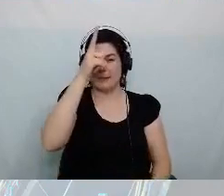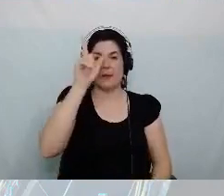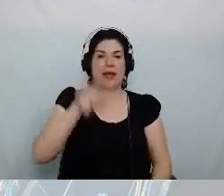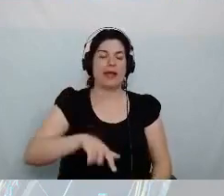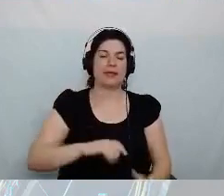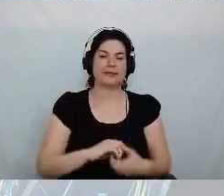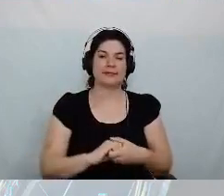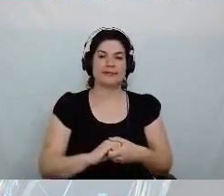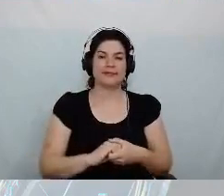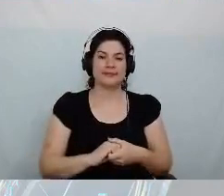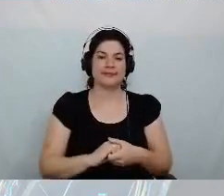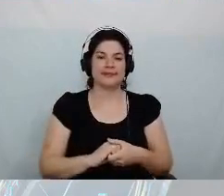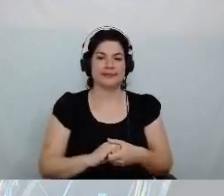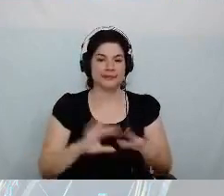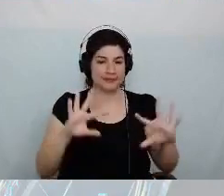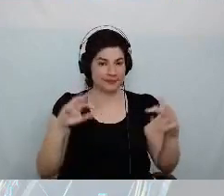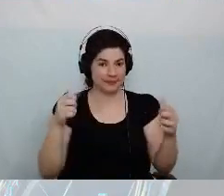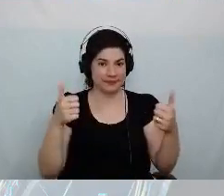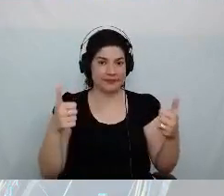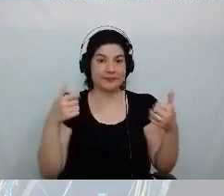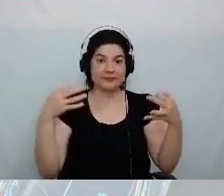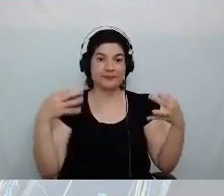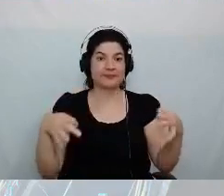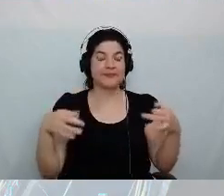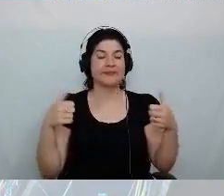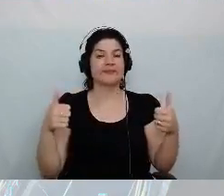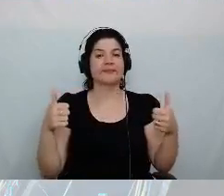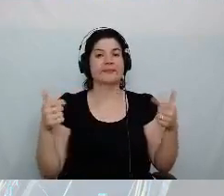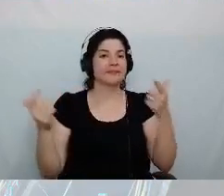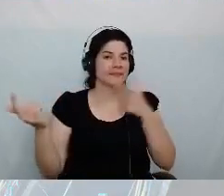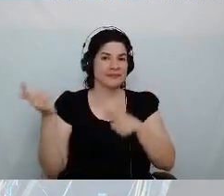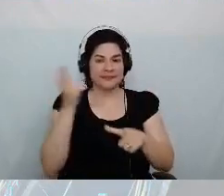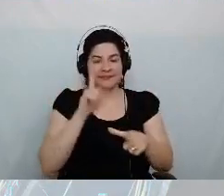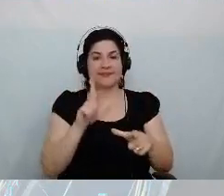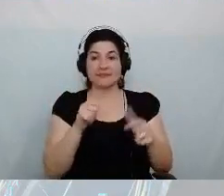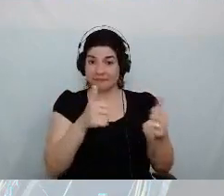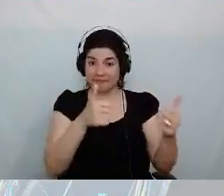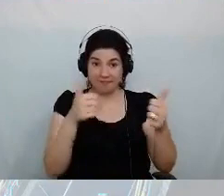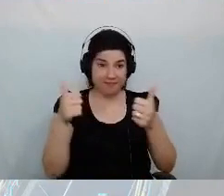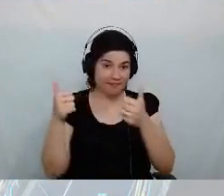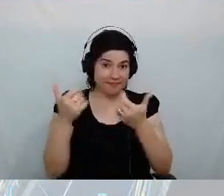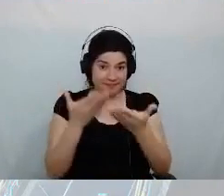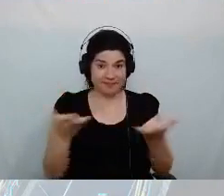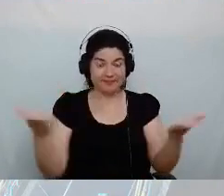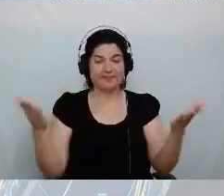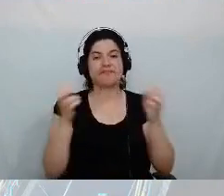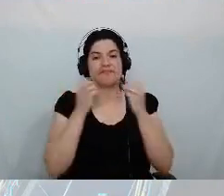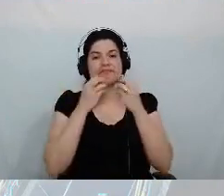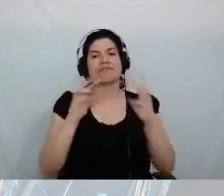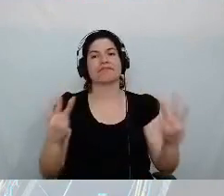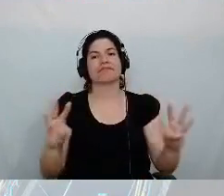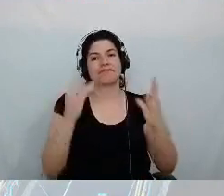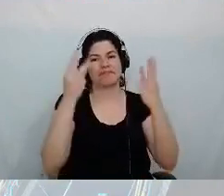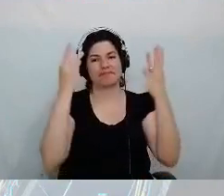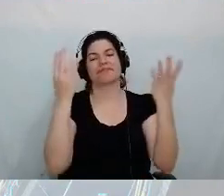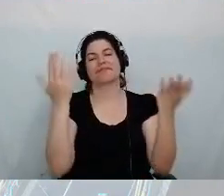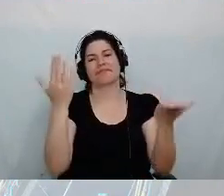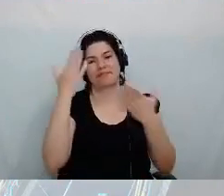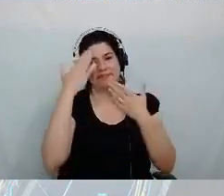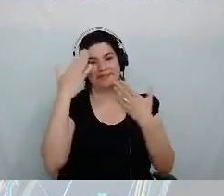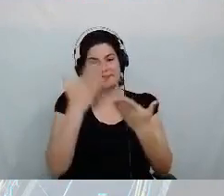Caramba. Tudo em ordem aí? Eu tô, Foi? e você? Tudo em ordem. Vocês estão bem, pessoal? Bom show, vai lá. Obrigado. Valeu. Vocês estão